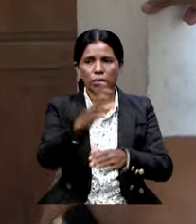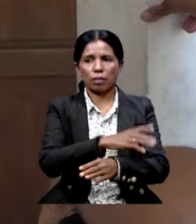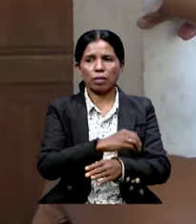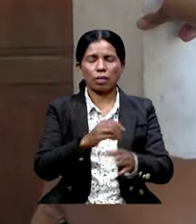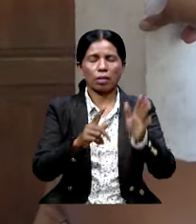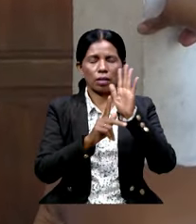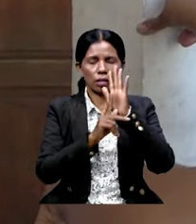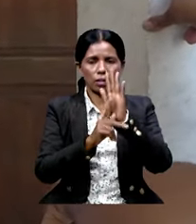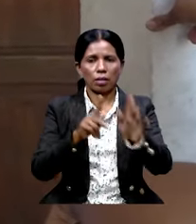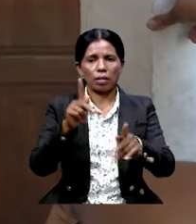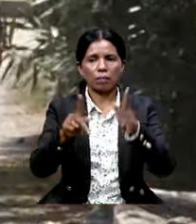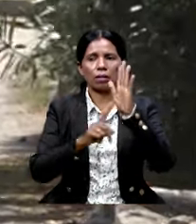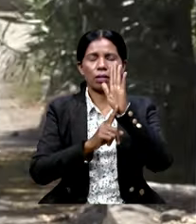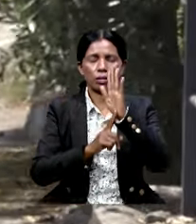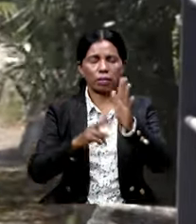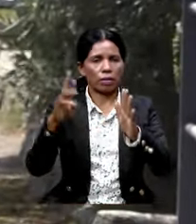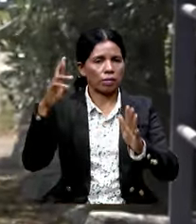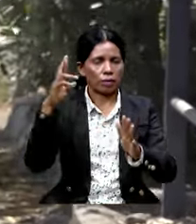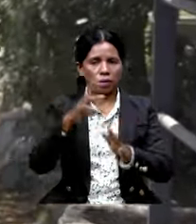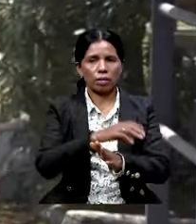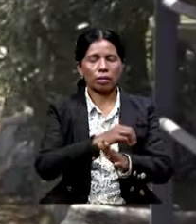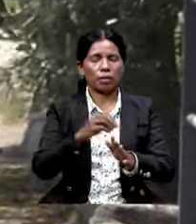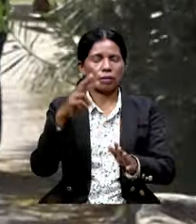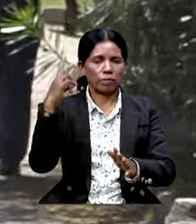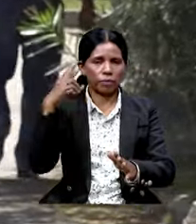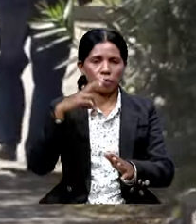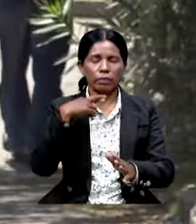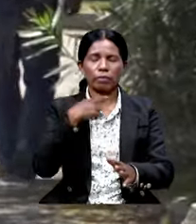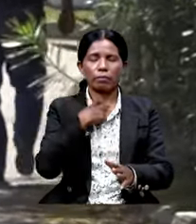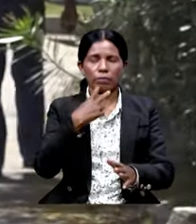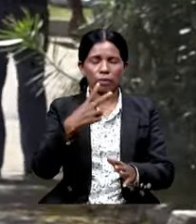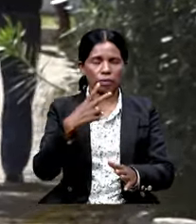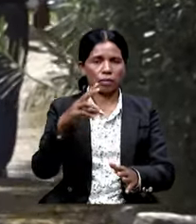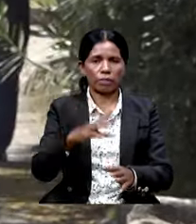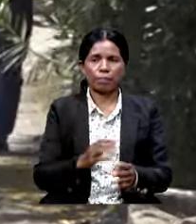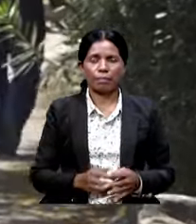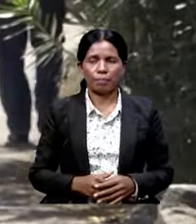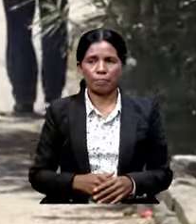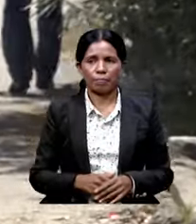ema ne be espalya grabasang lian iha media sosial. Damian Gonçalves, Tomás Suárez, Ziemen.